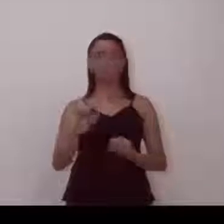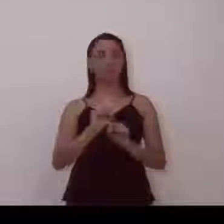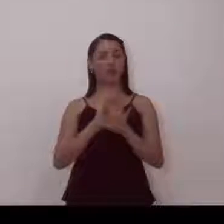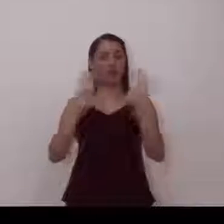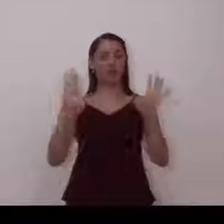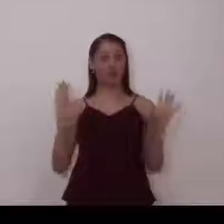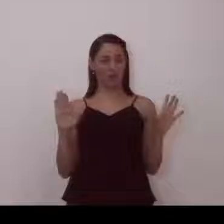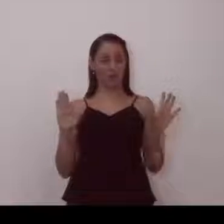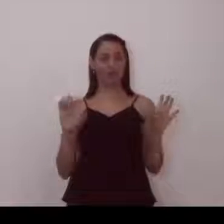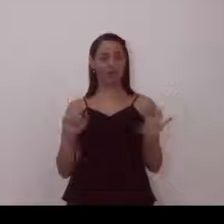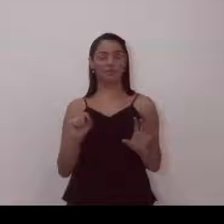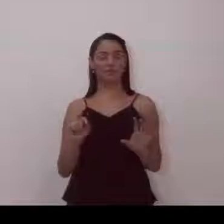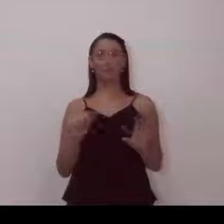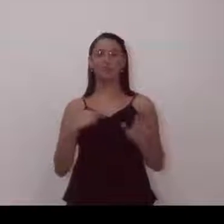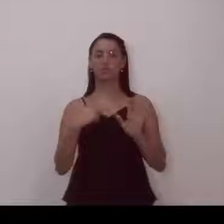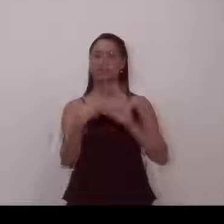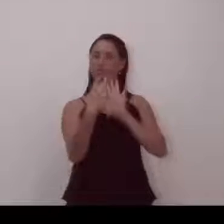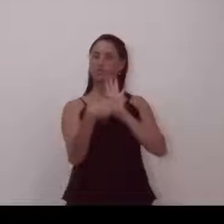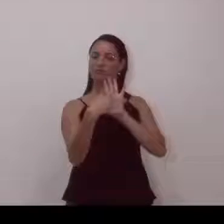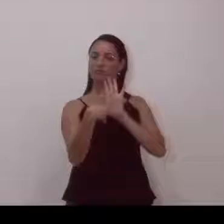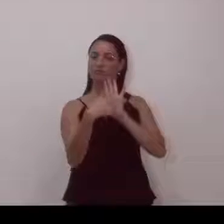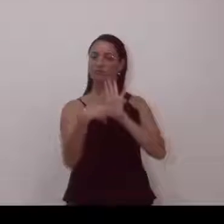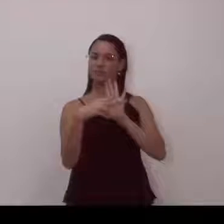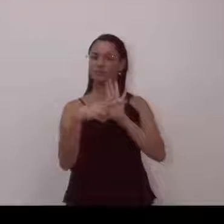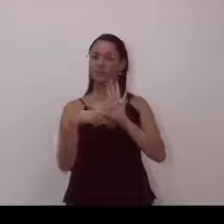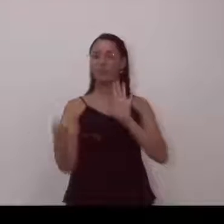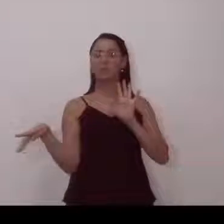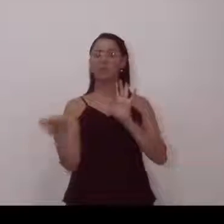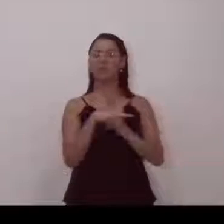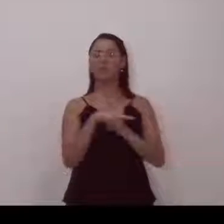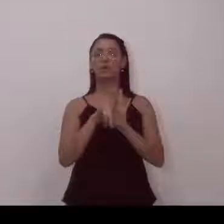claro, já lendo agora o projeto de lei,